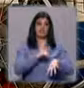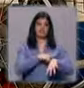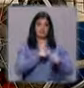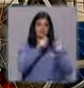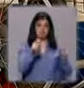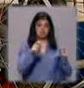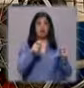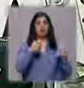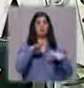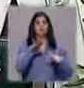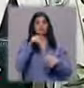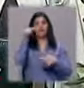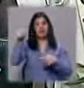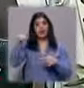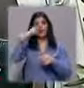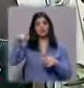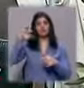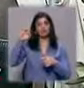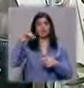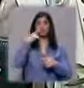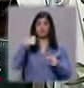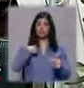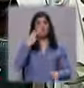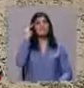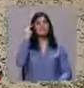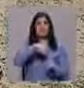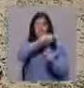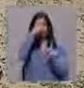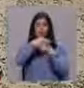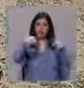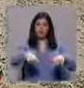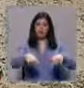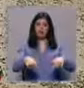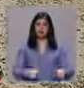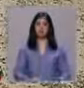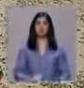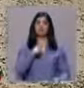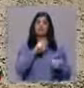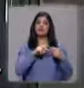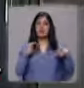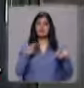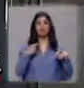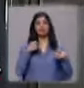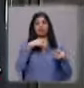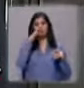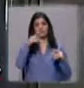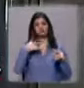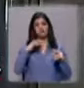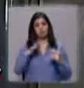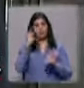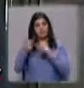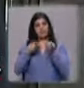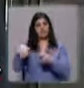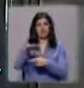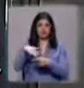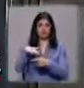primeira habitação. O presidente da Câmara diz que se trata de casos que estão a ser acompanhados. Não é por essas 8 pessoas que terão um tratamento de apoio,